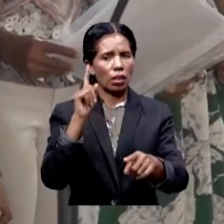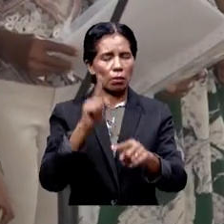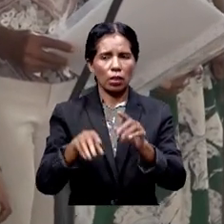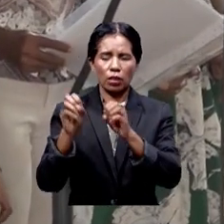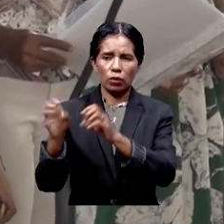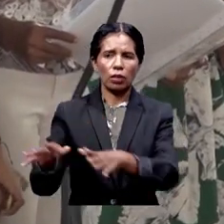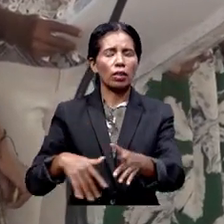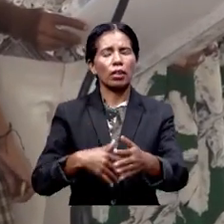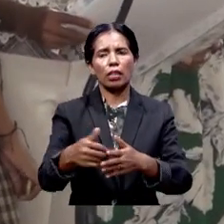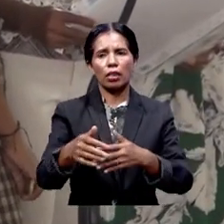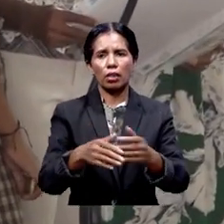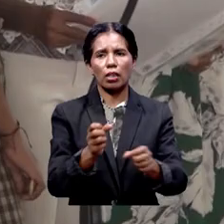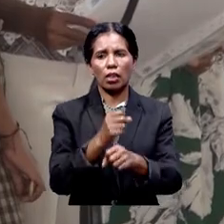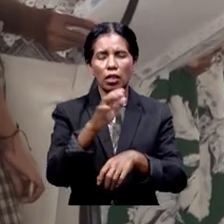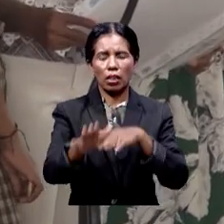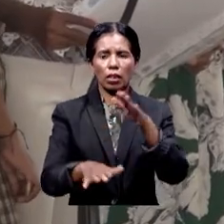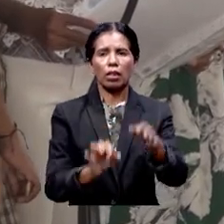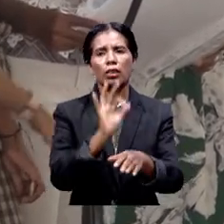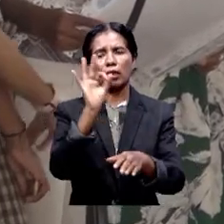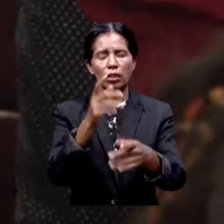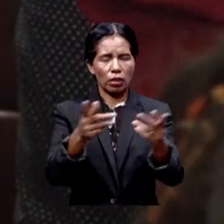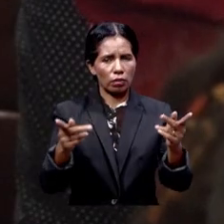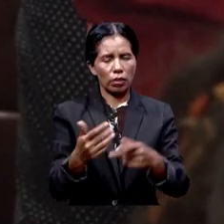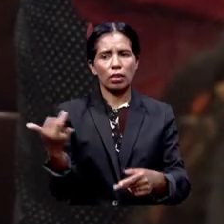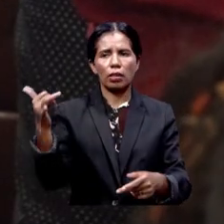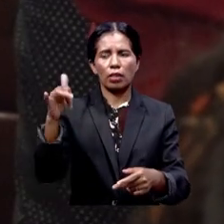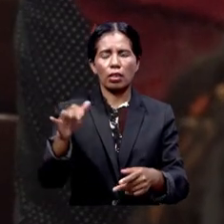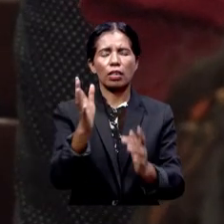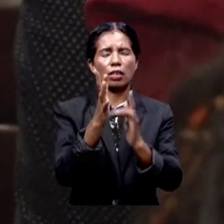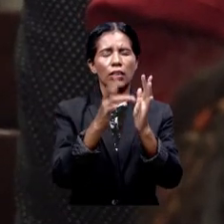arbiru penhira la via sacra cada sexta e a fatem sira hanesan